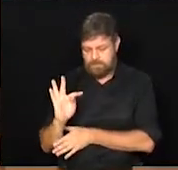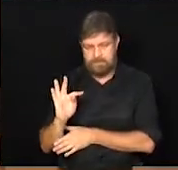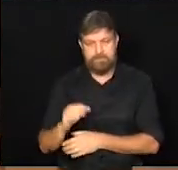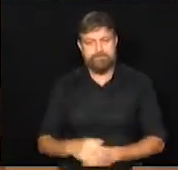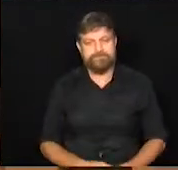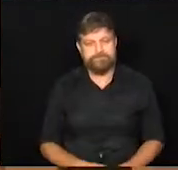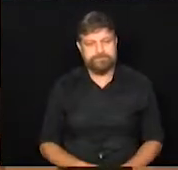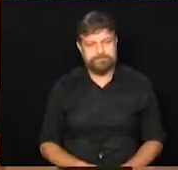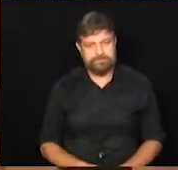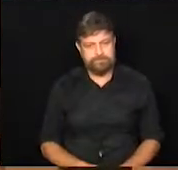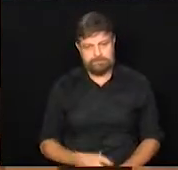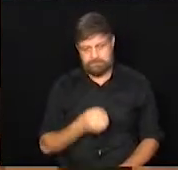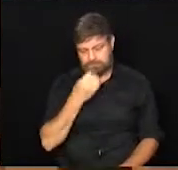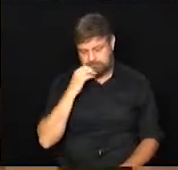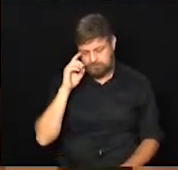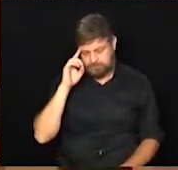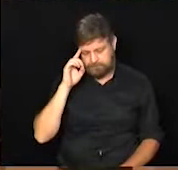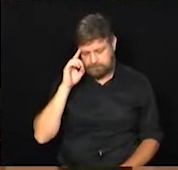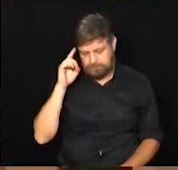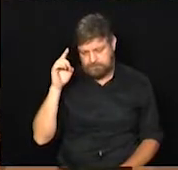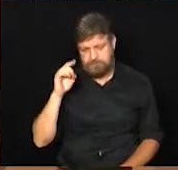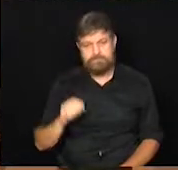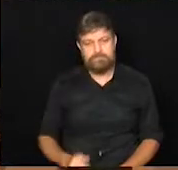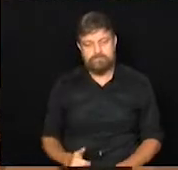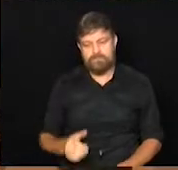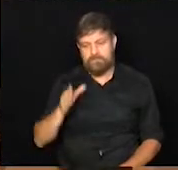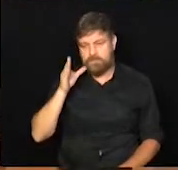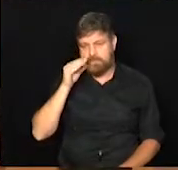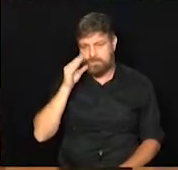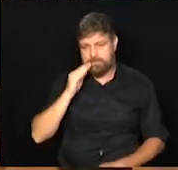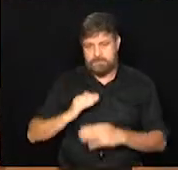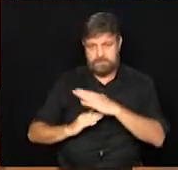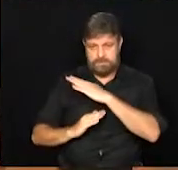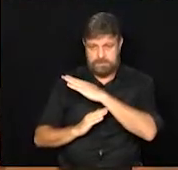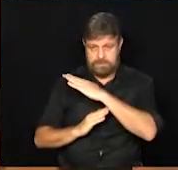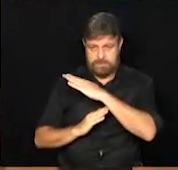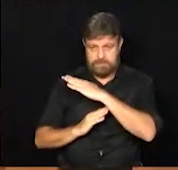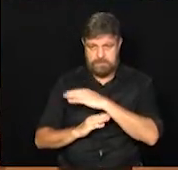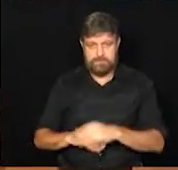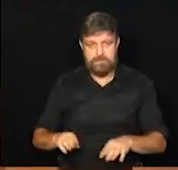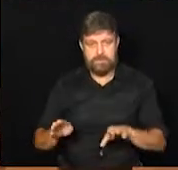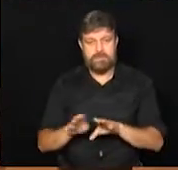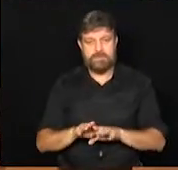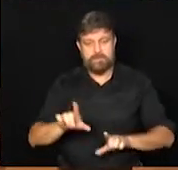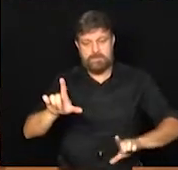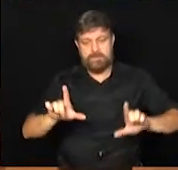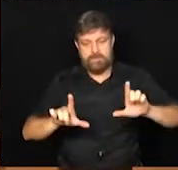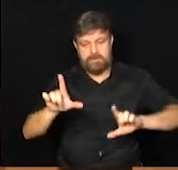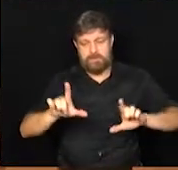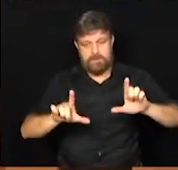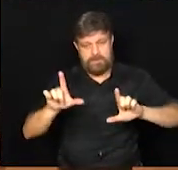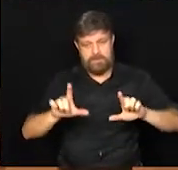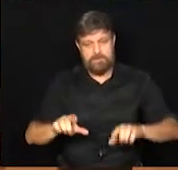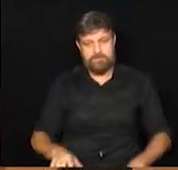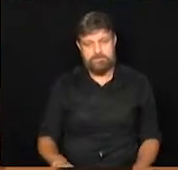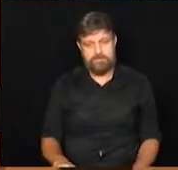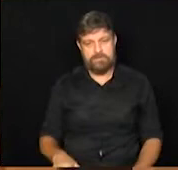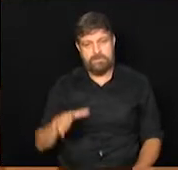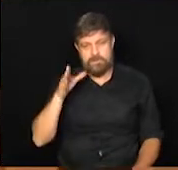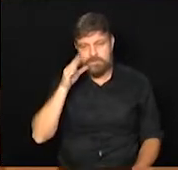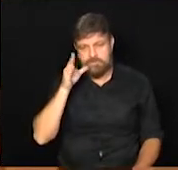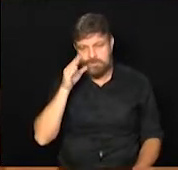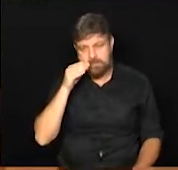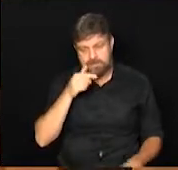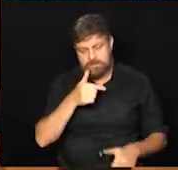Bom dia aos servidores da casa, né, servidores aqui também da TV Câmara, que com a sua